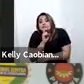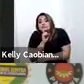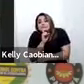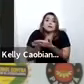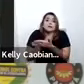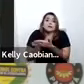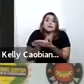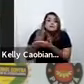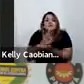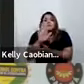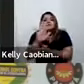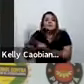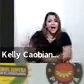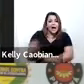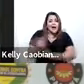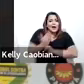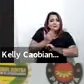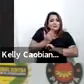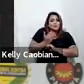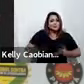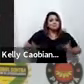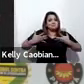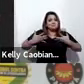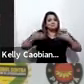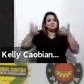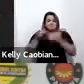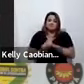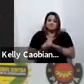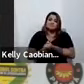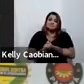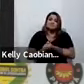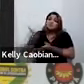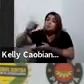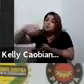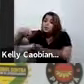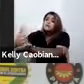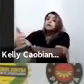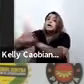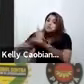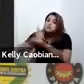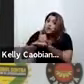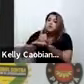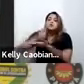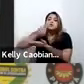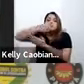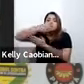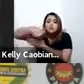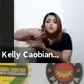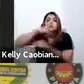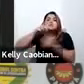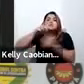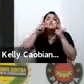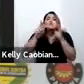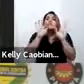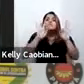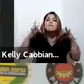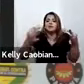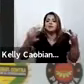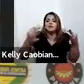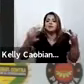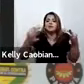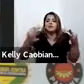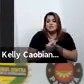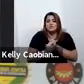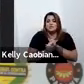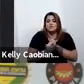O apoio, a fraternidade, tudo foi muito importante. E dando sequência aqui na nossa live,